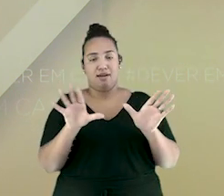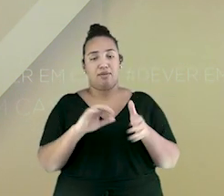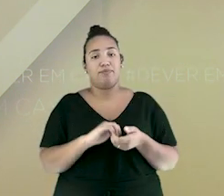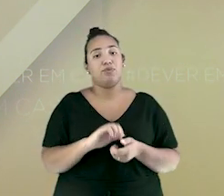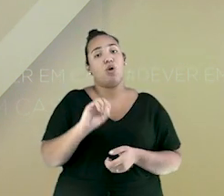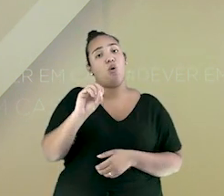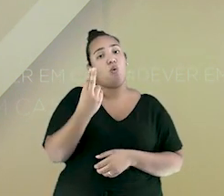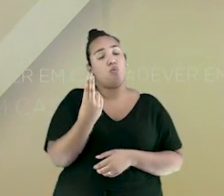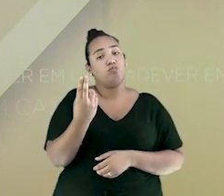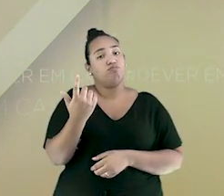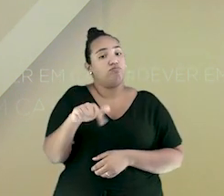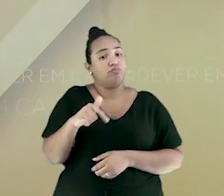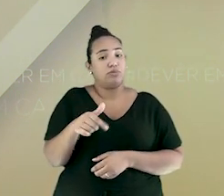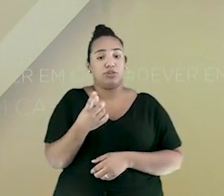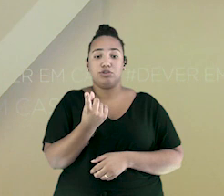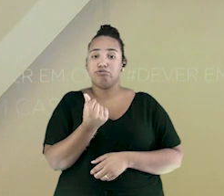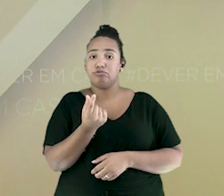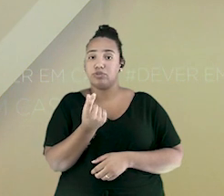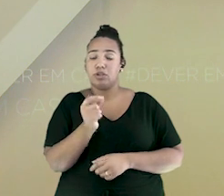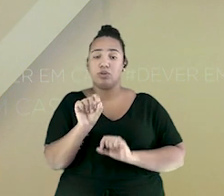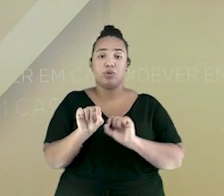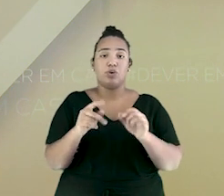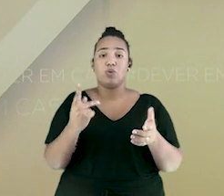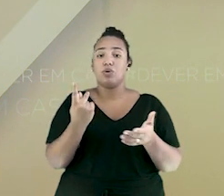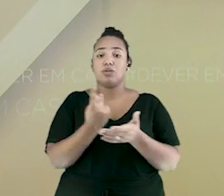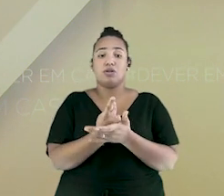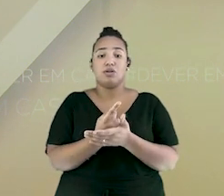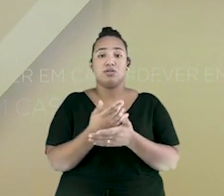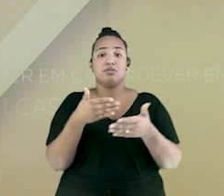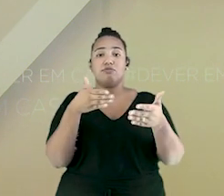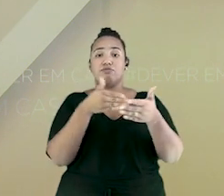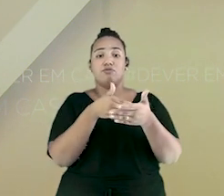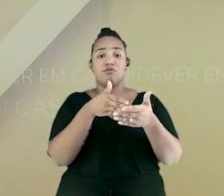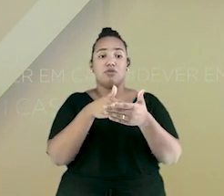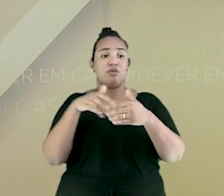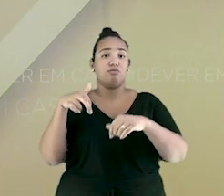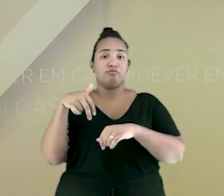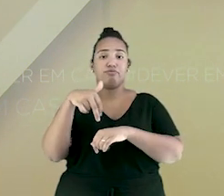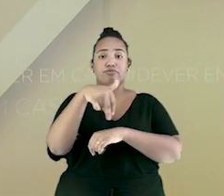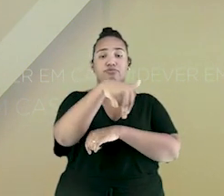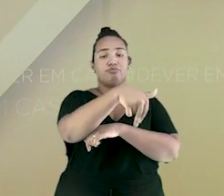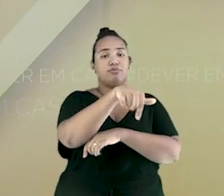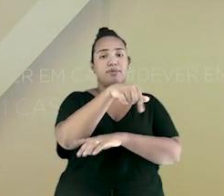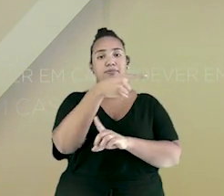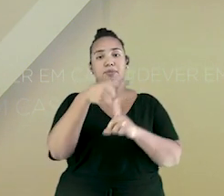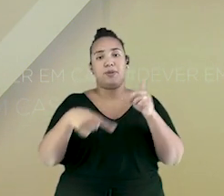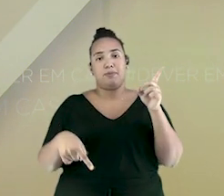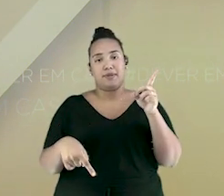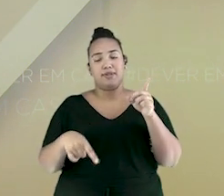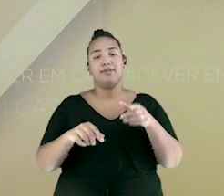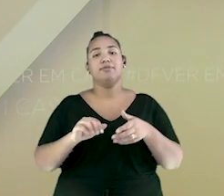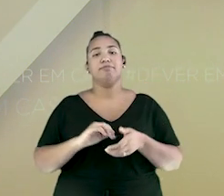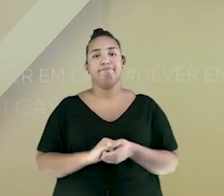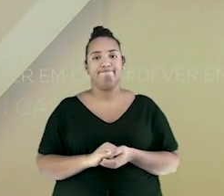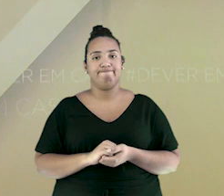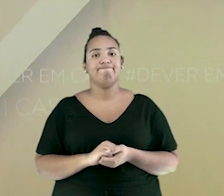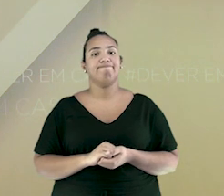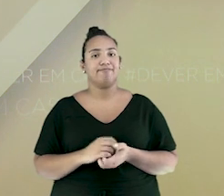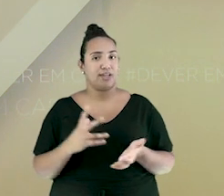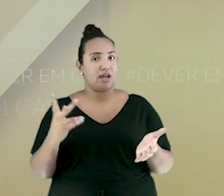essa autorização ou não têm recursos para isso e acabam atravessando a fronteira de forma